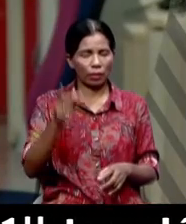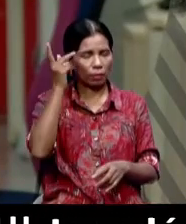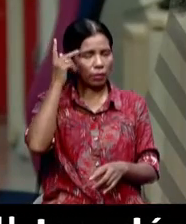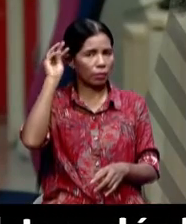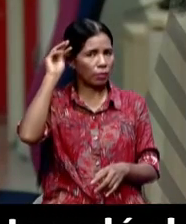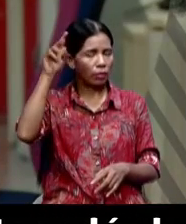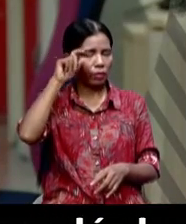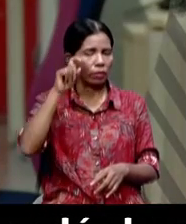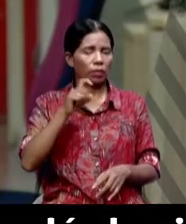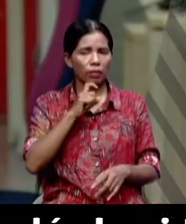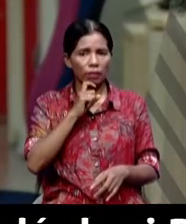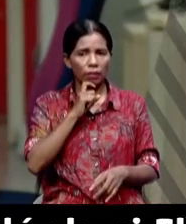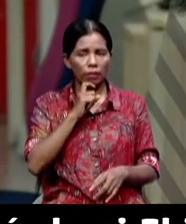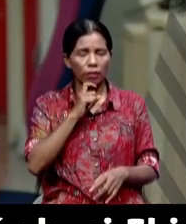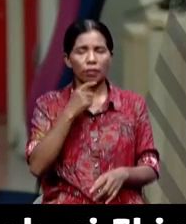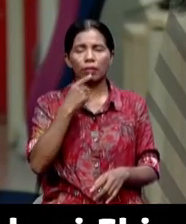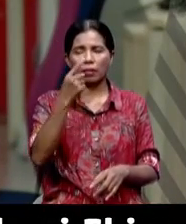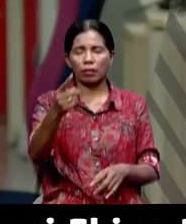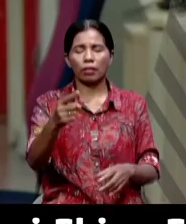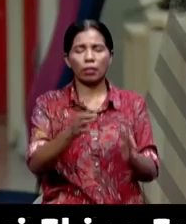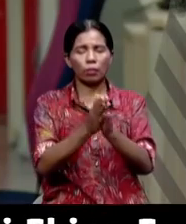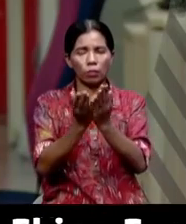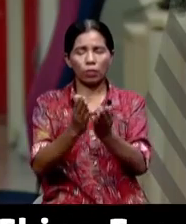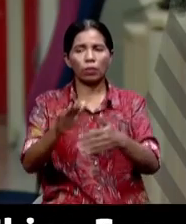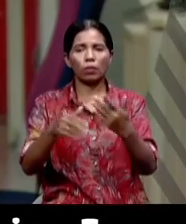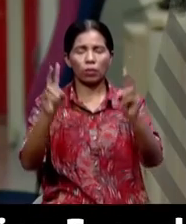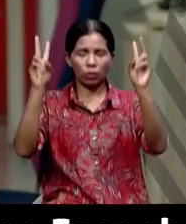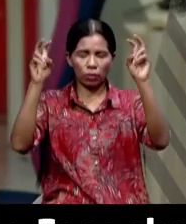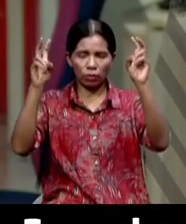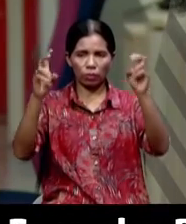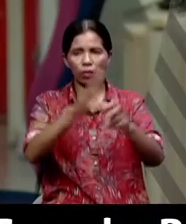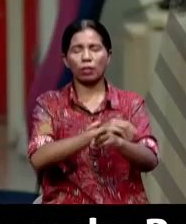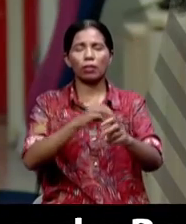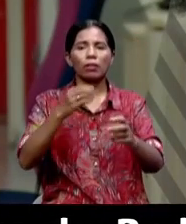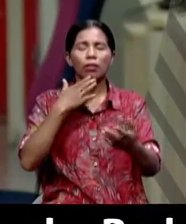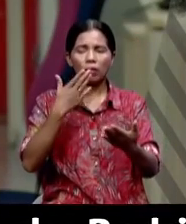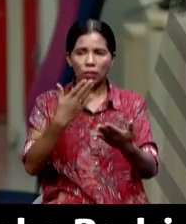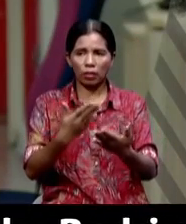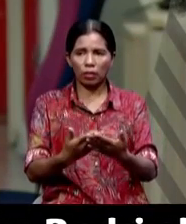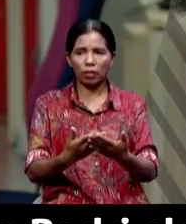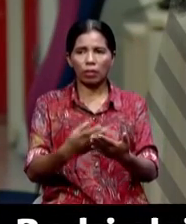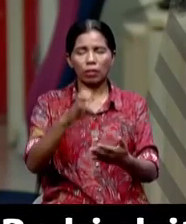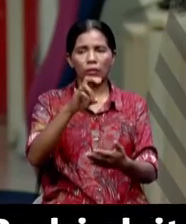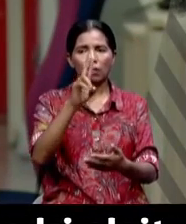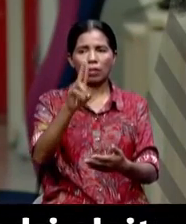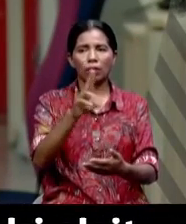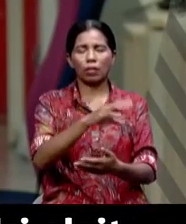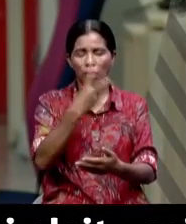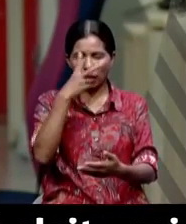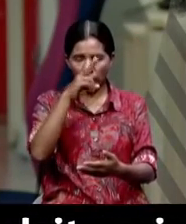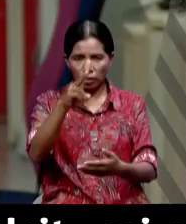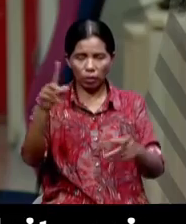Primeiro-ministro Carola Sonano Guzmão, sugere livro o tópico O Sofrimento a Colonização e um olhar sobre